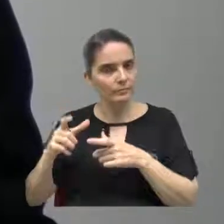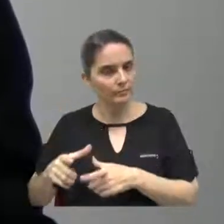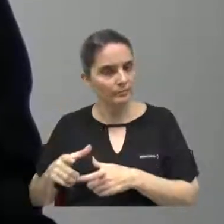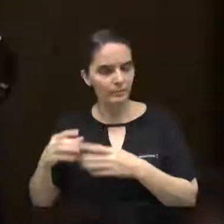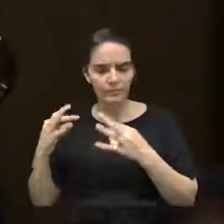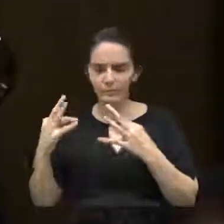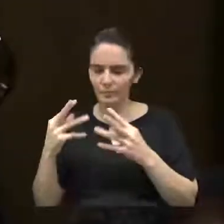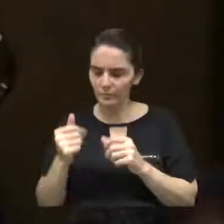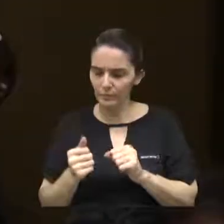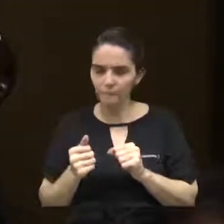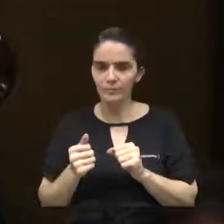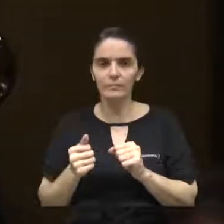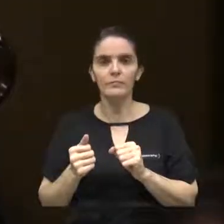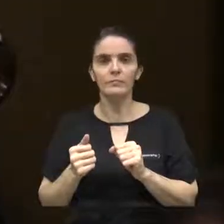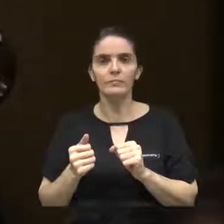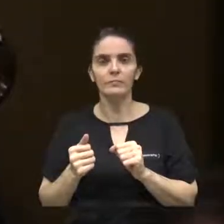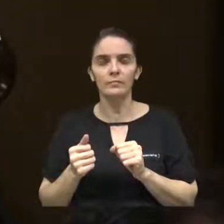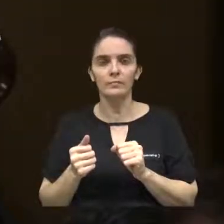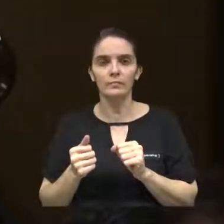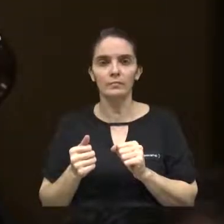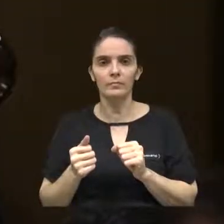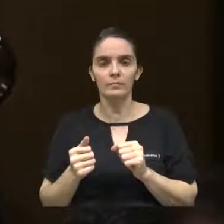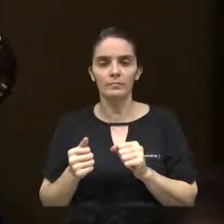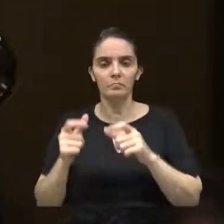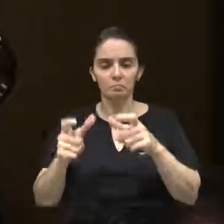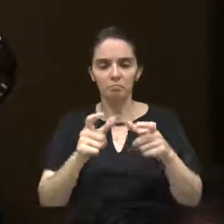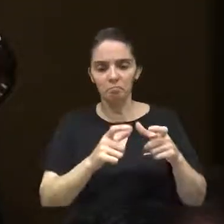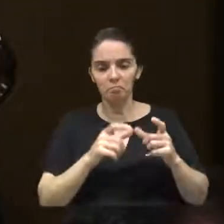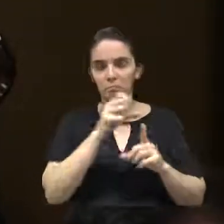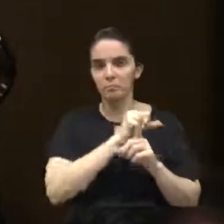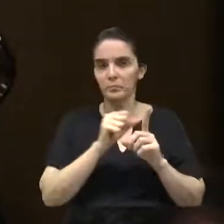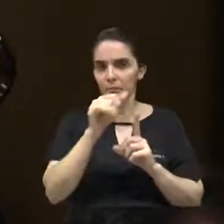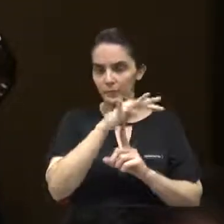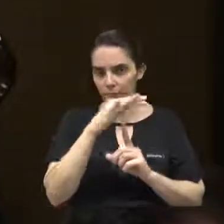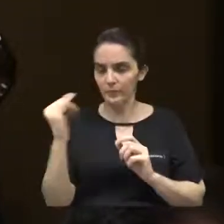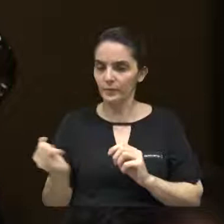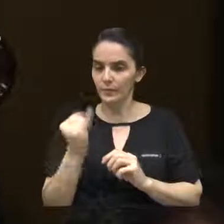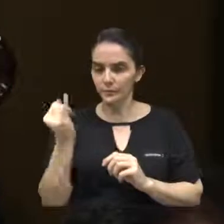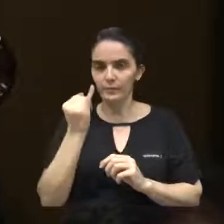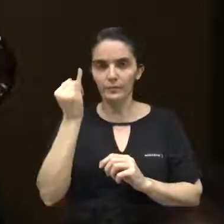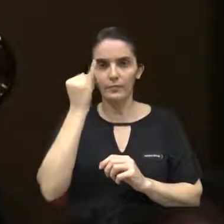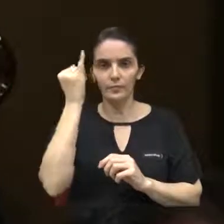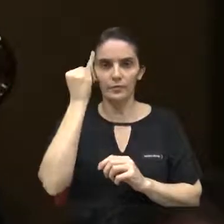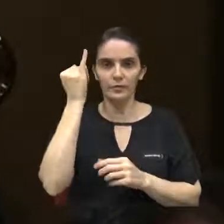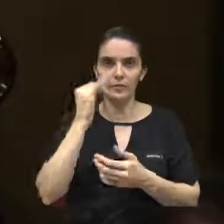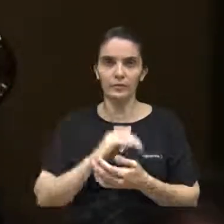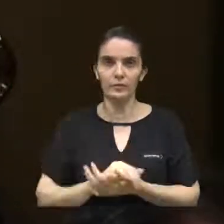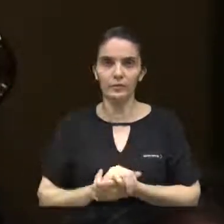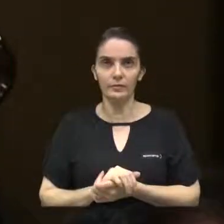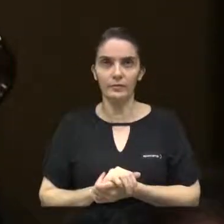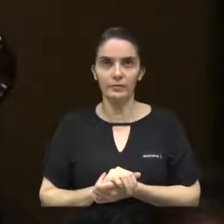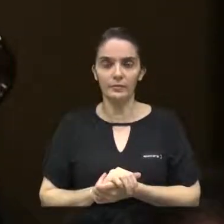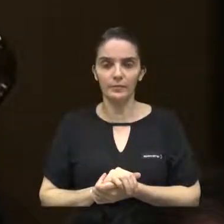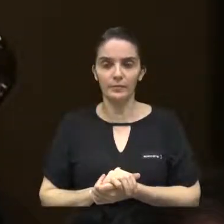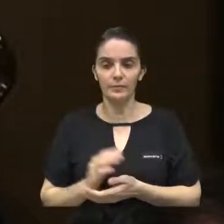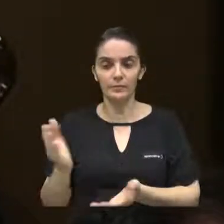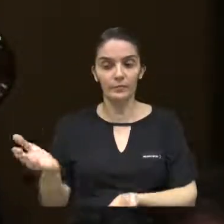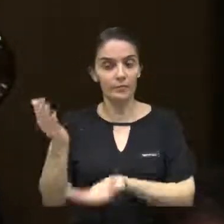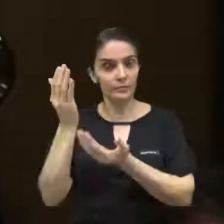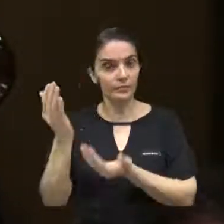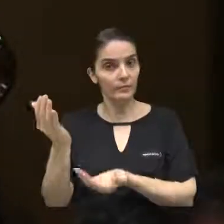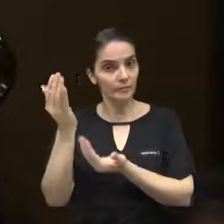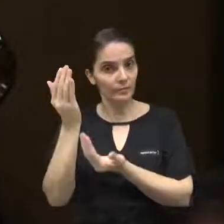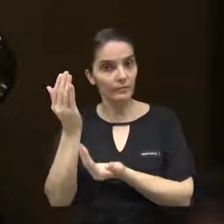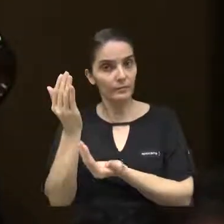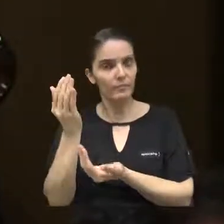de Limeira na área social, na área espiritual, e que é muito importante para a cidade de Limeira. Eu acho que essa homenagem é uma homenagem